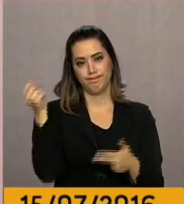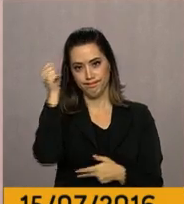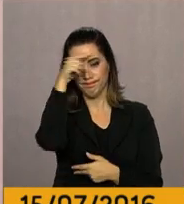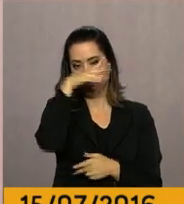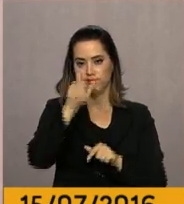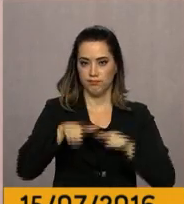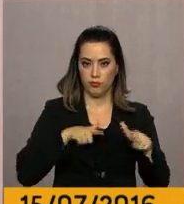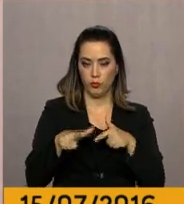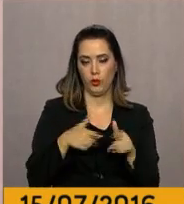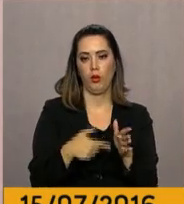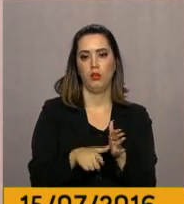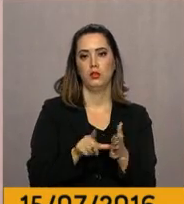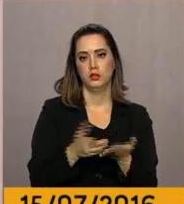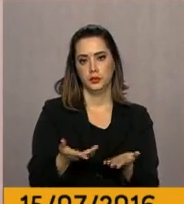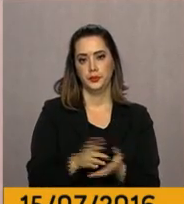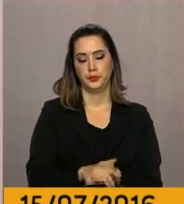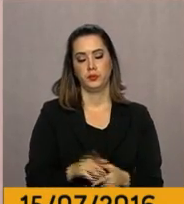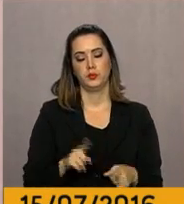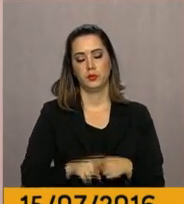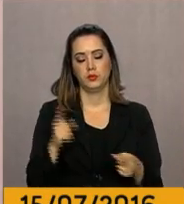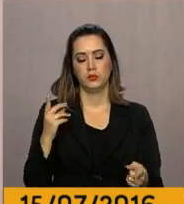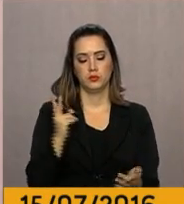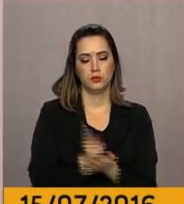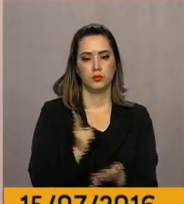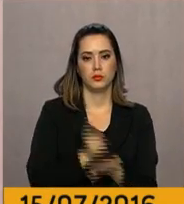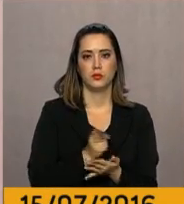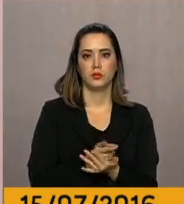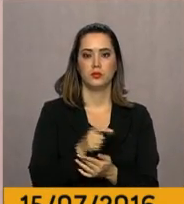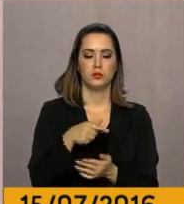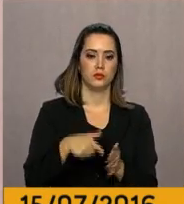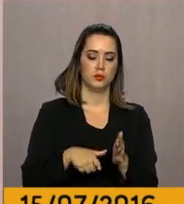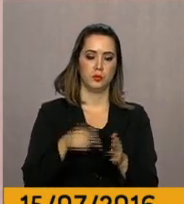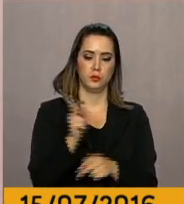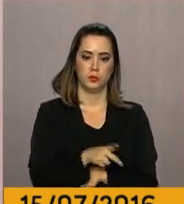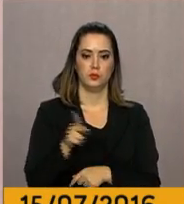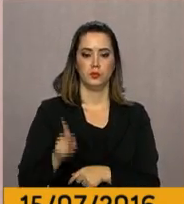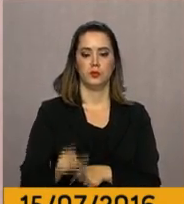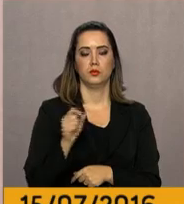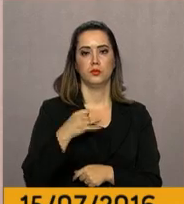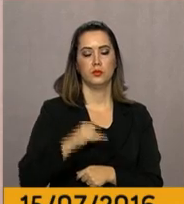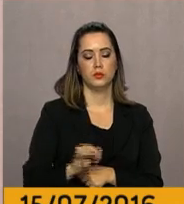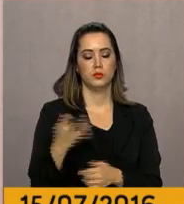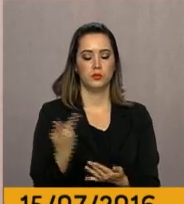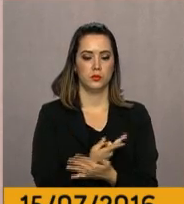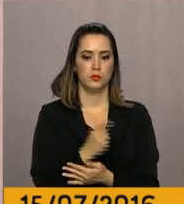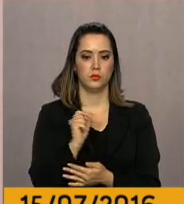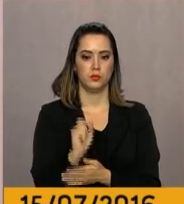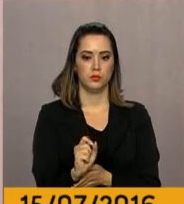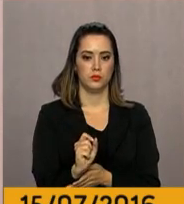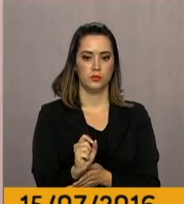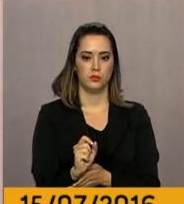apesar do presidente ter enviado pedido de suplementação orçamentária, se porventura a gente